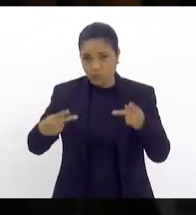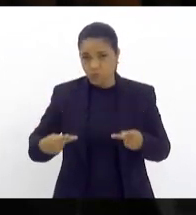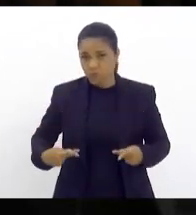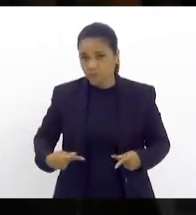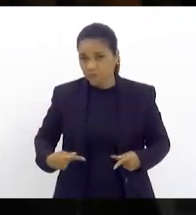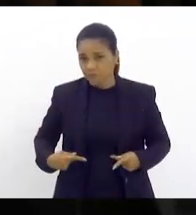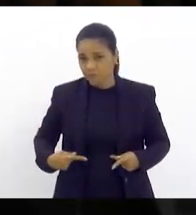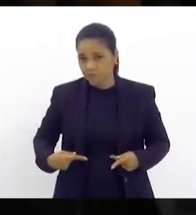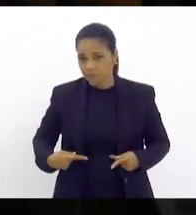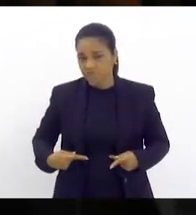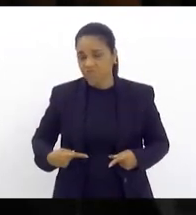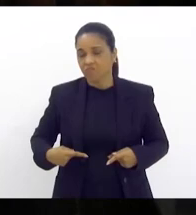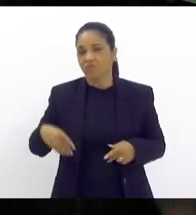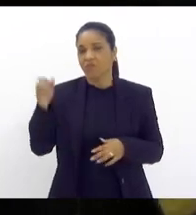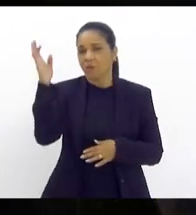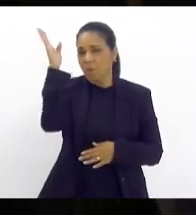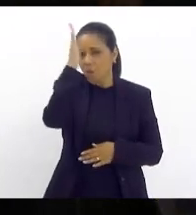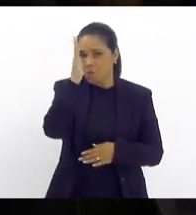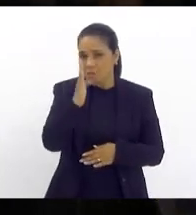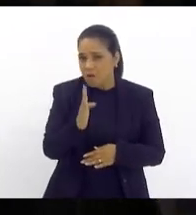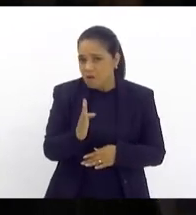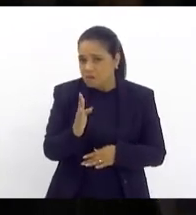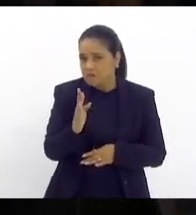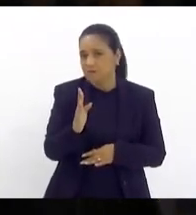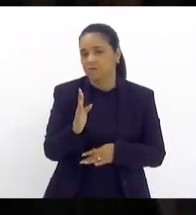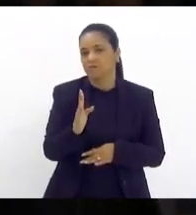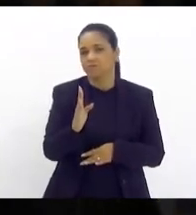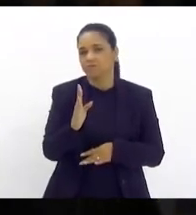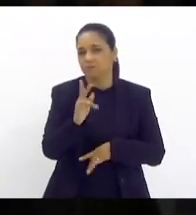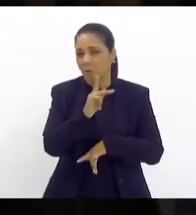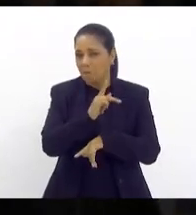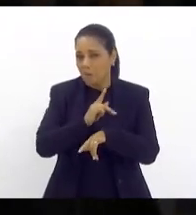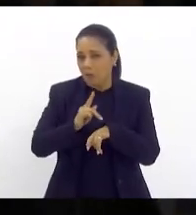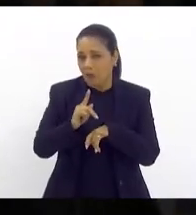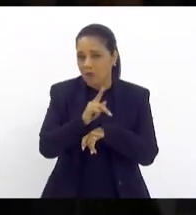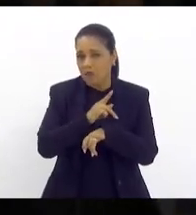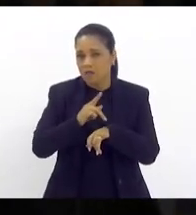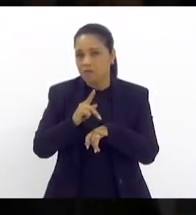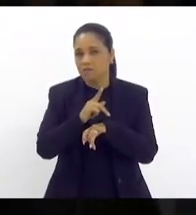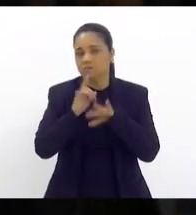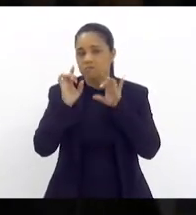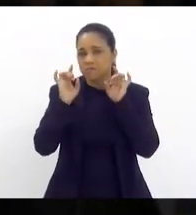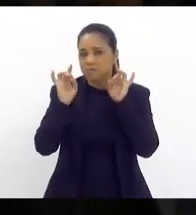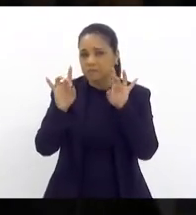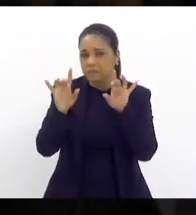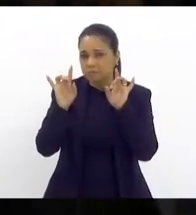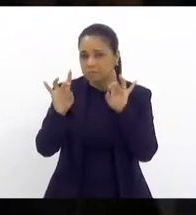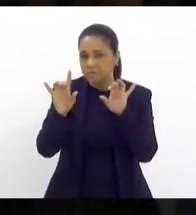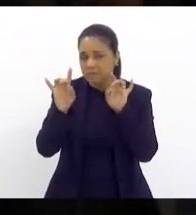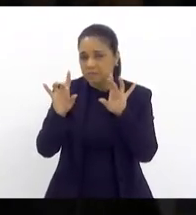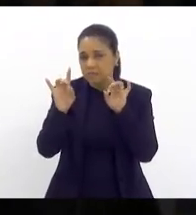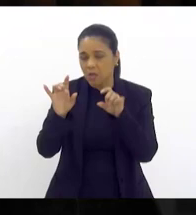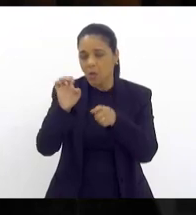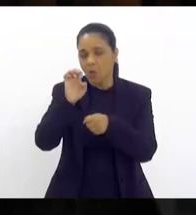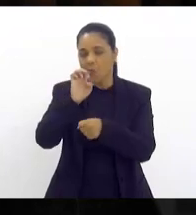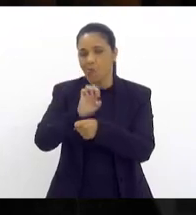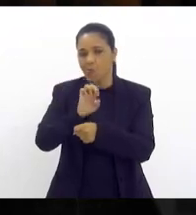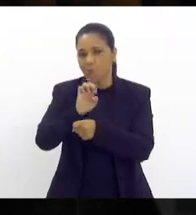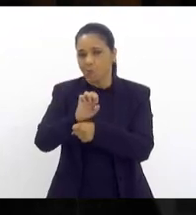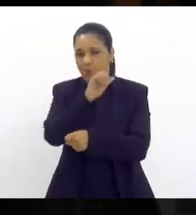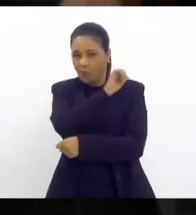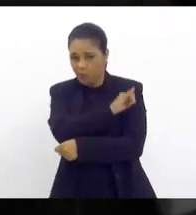o nosso país em especial o nosso Estado do Rio de